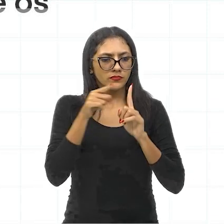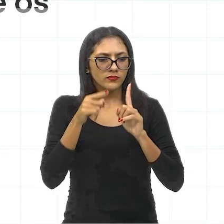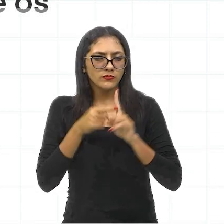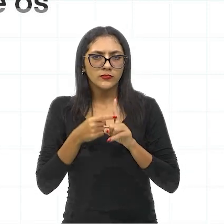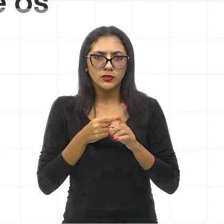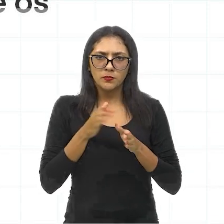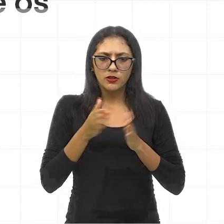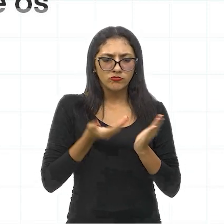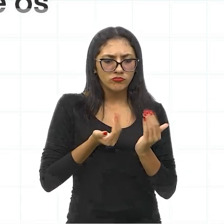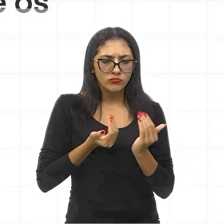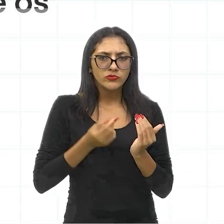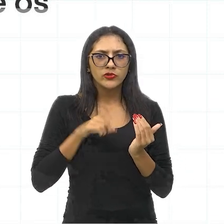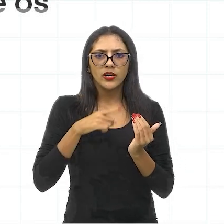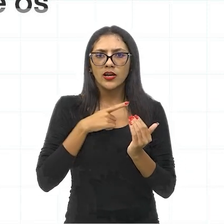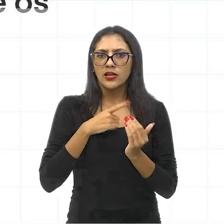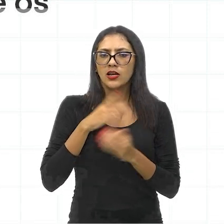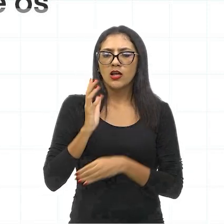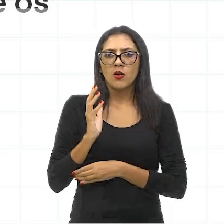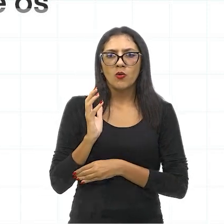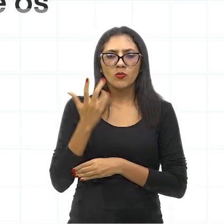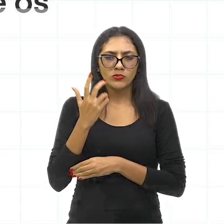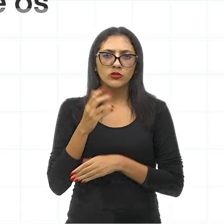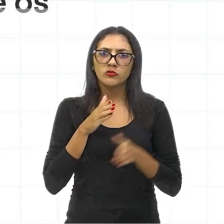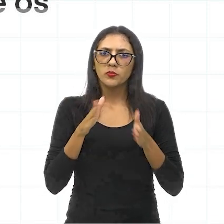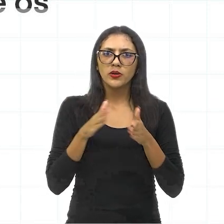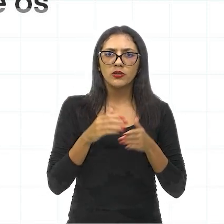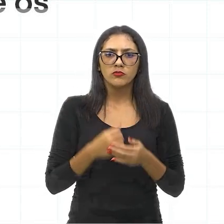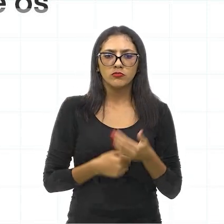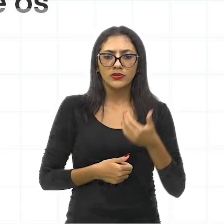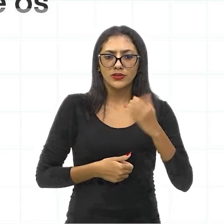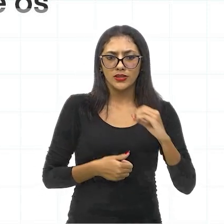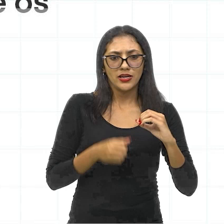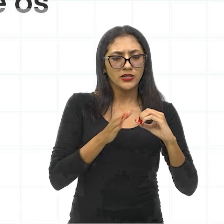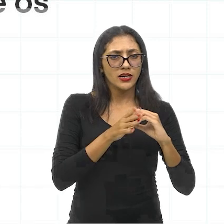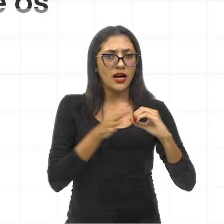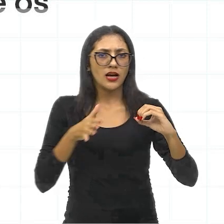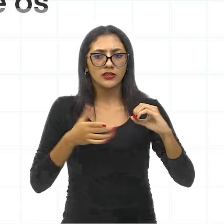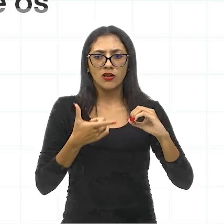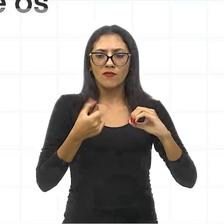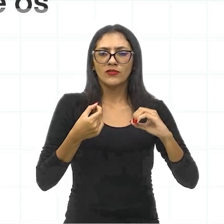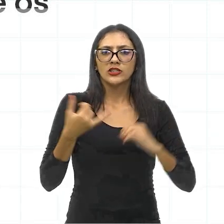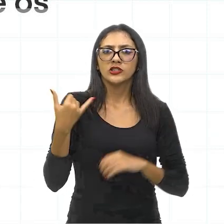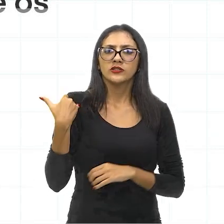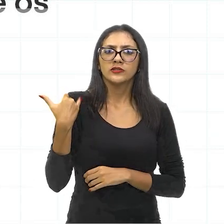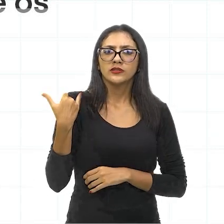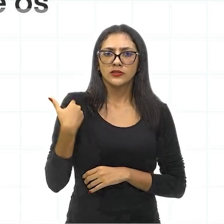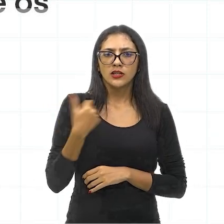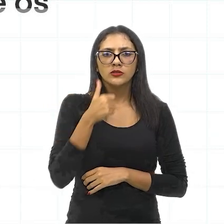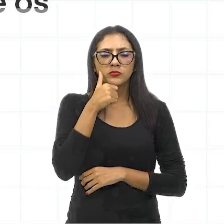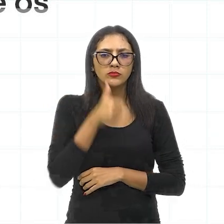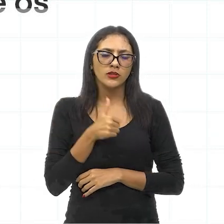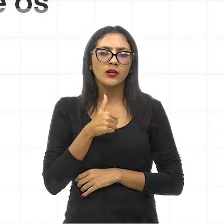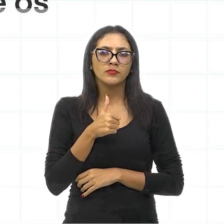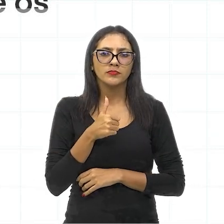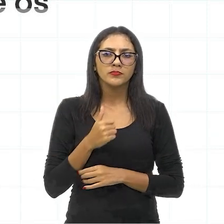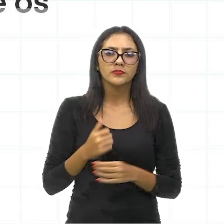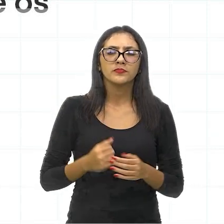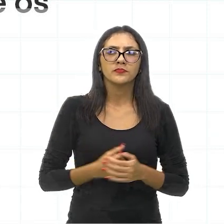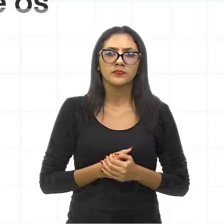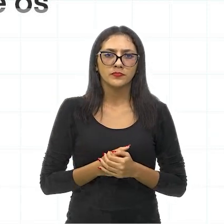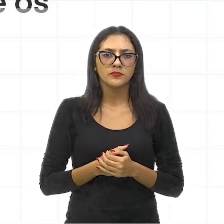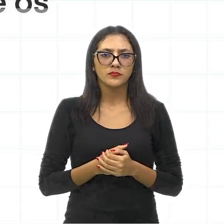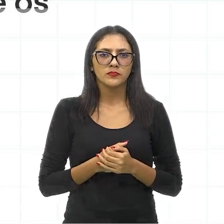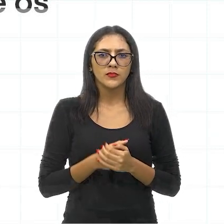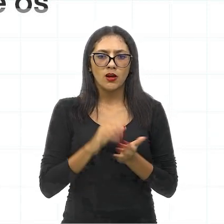ela é considerada a que ocorre entre os 10 e 20 anos, de acordo com a Organização Mundial